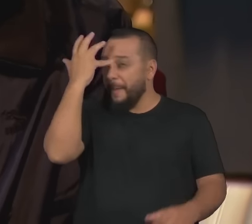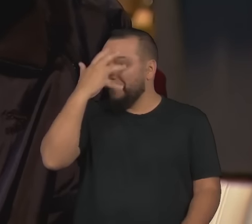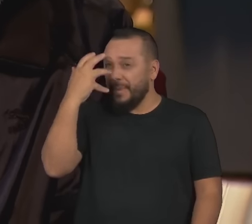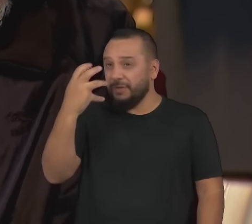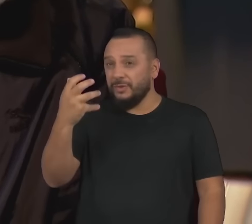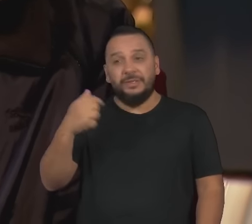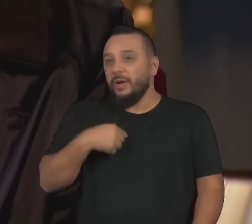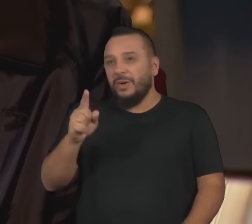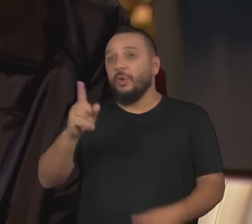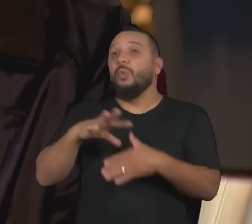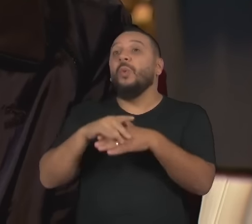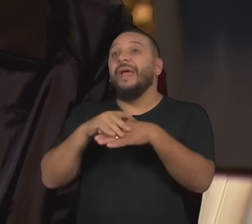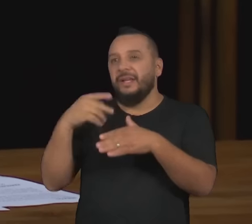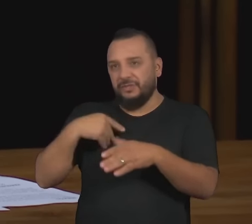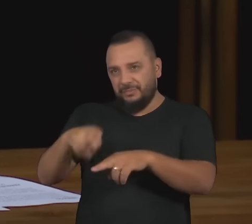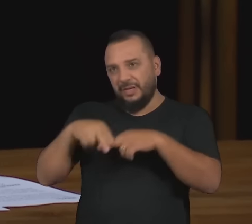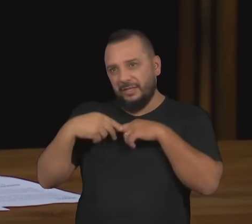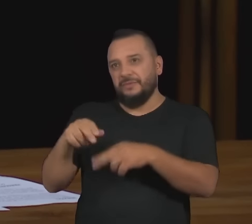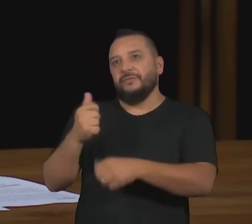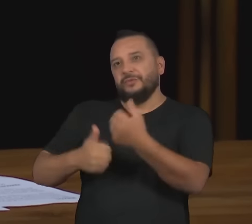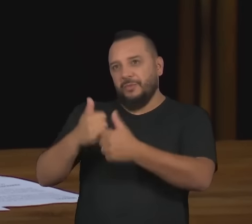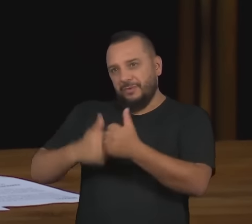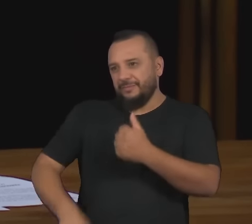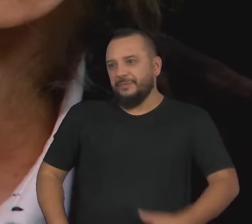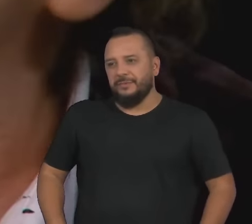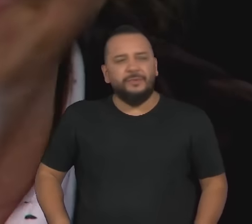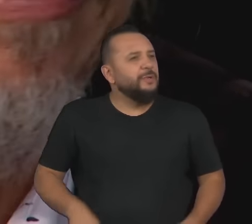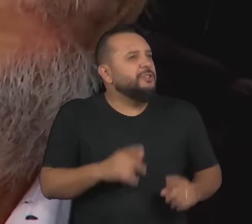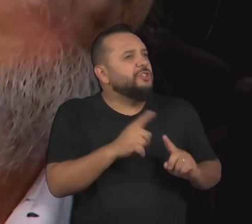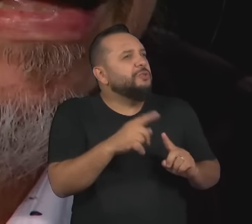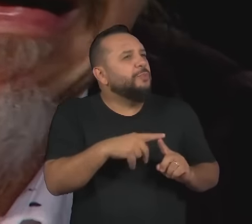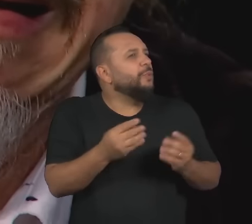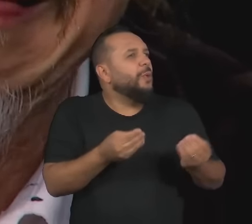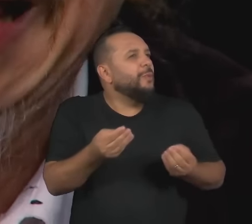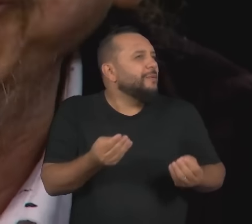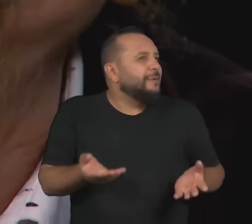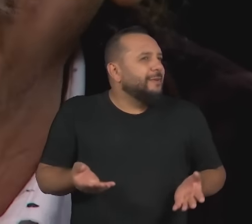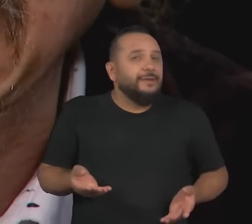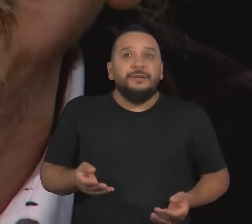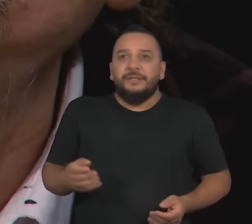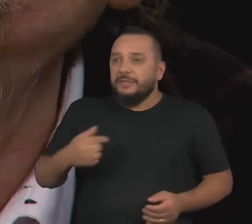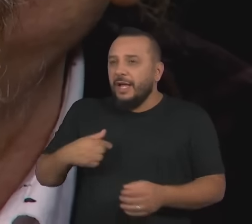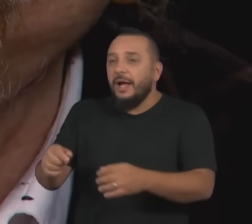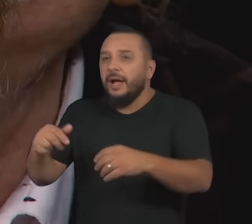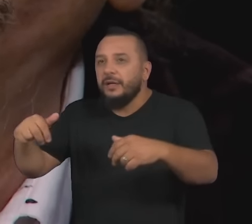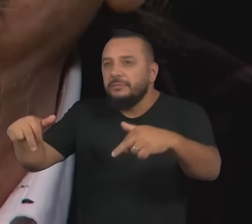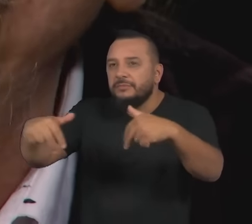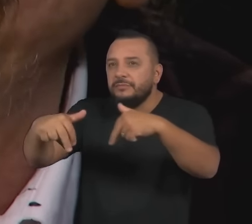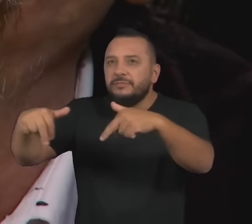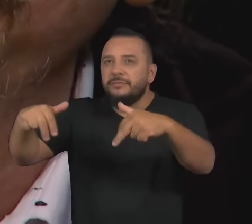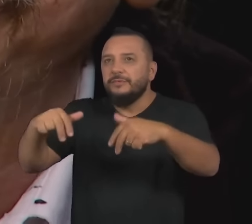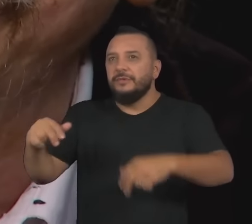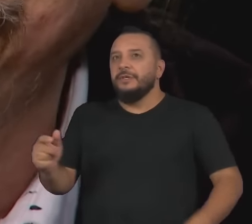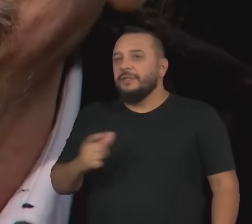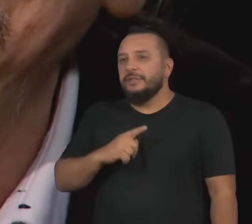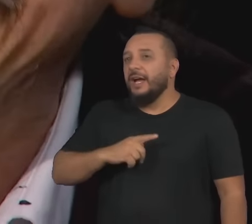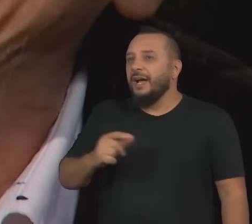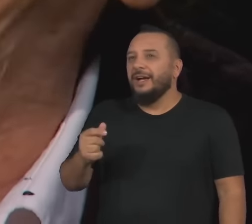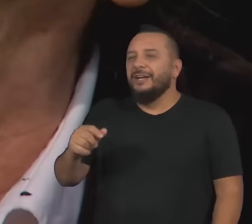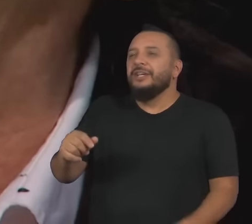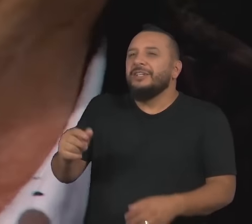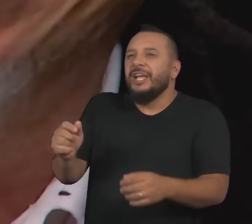eu sou doente por futebol. Que tipo de doente? Uma doença assim. Tá jogando Novo